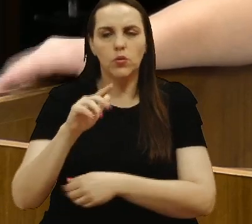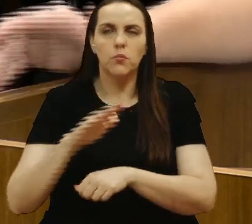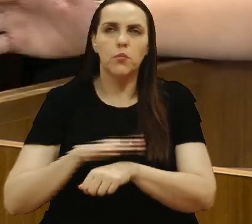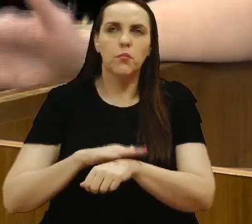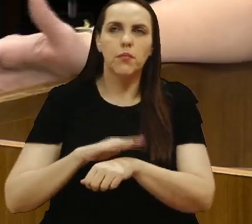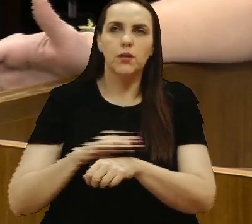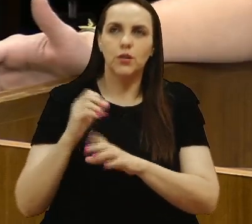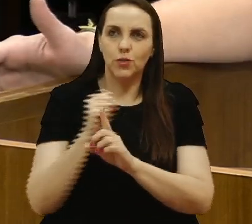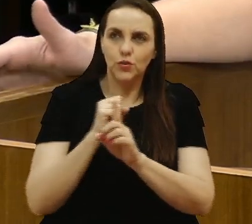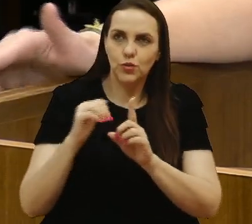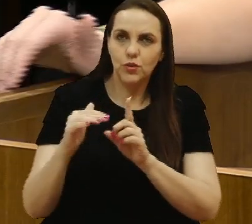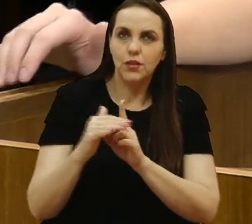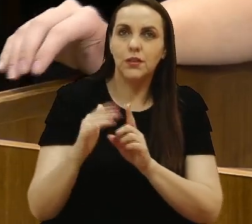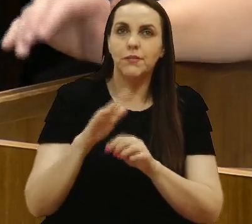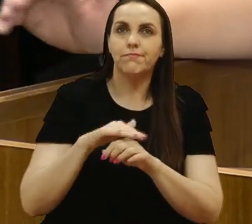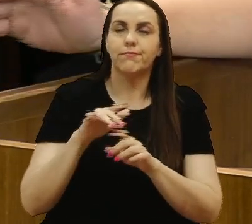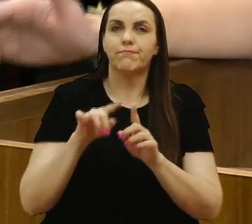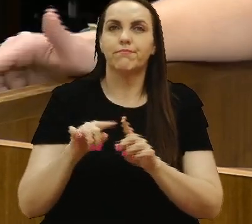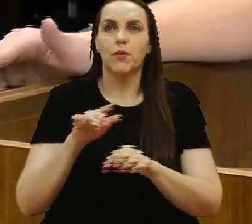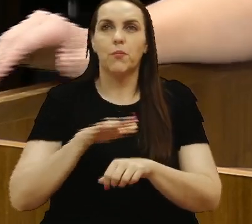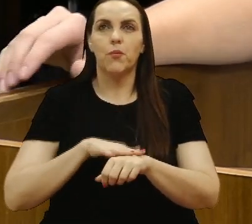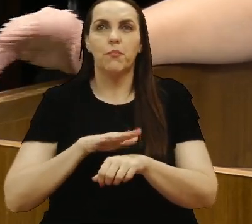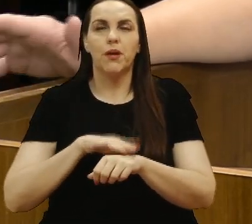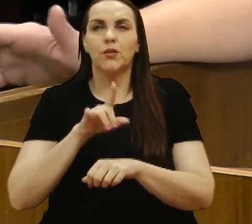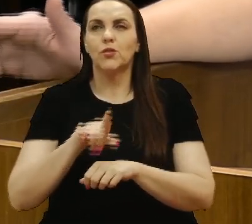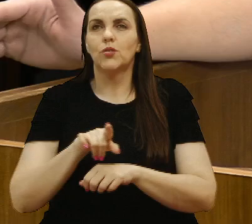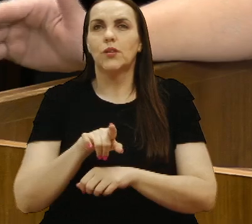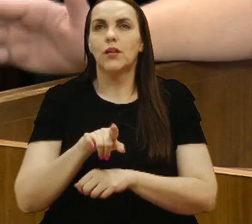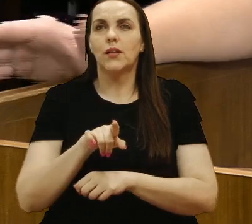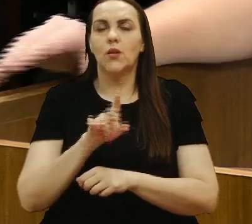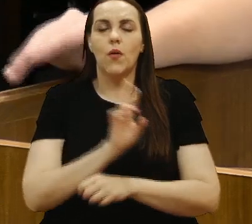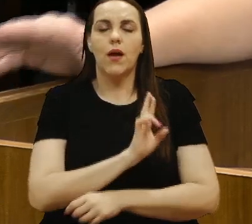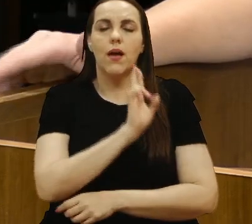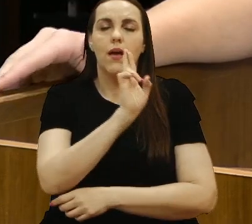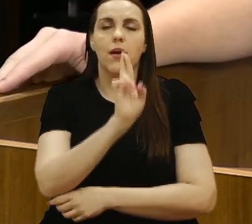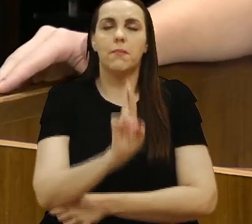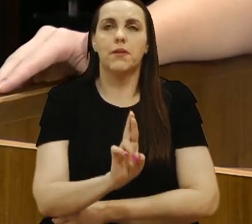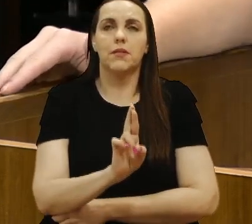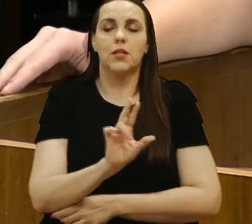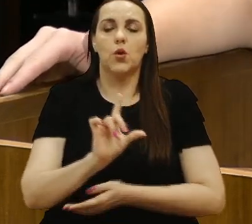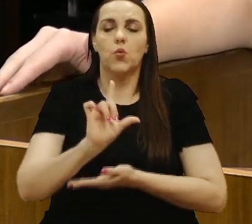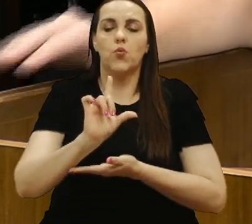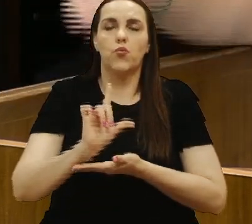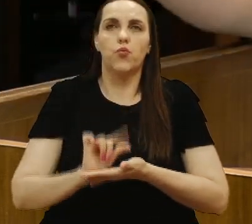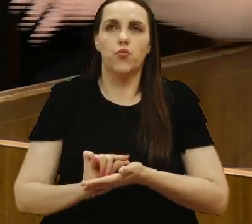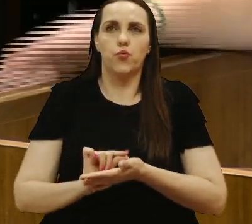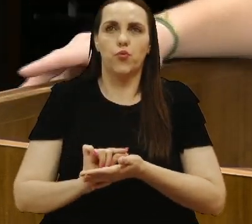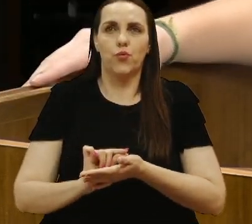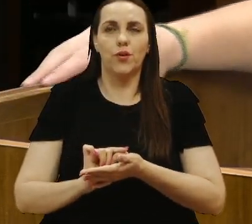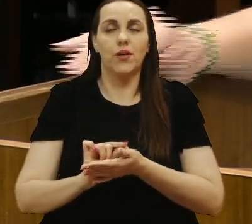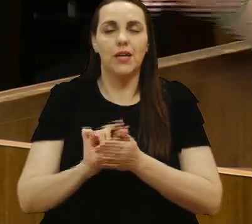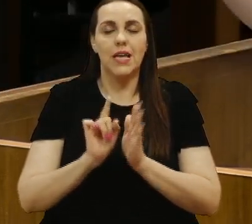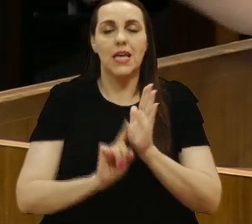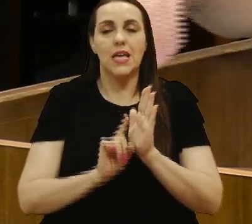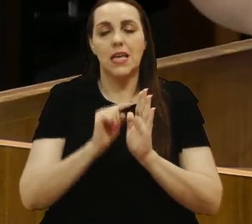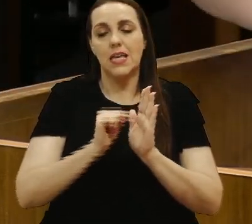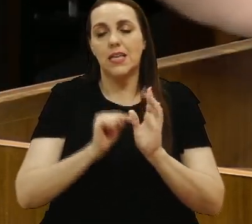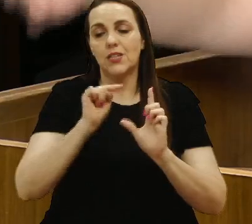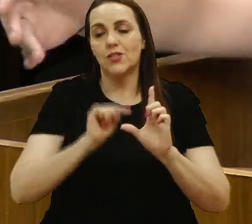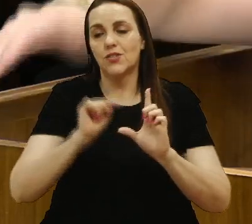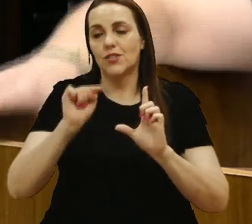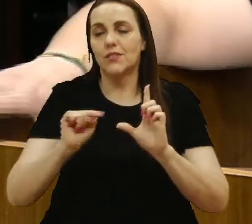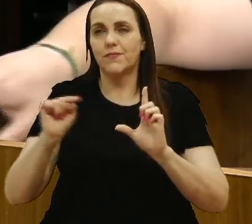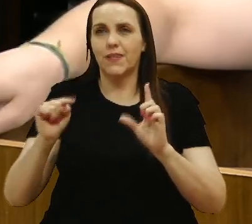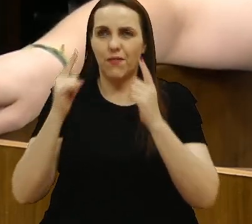sociedade, mas esse momento, ele não representa, né, uma diminuição nos índices de violência. Pelo contrário, quanto mais a